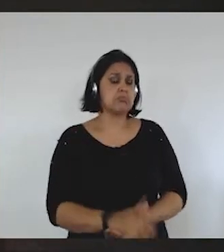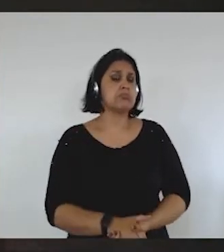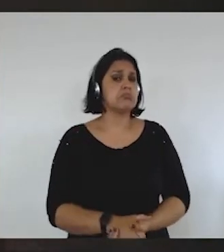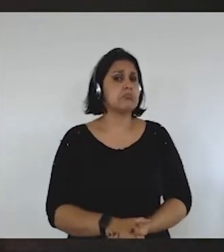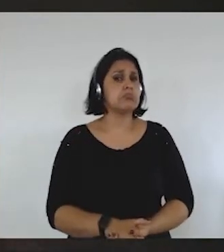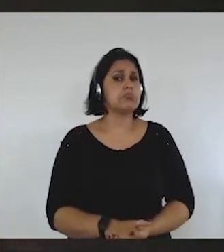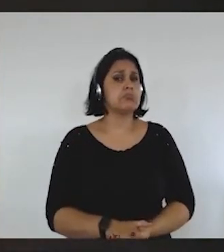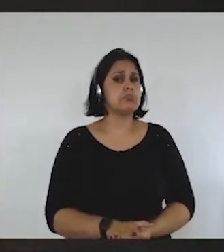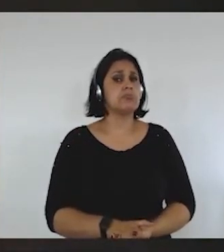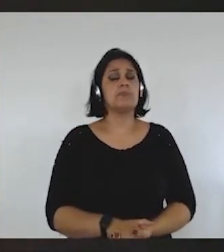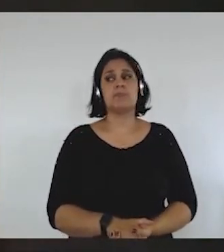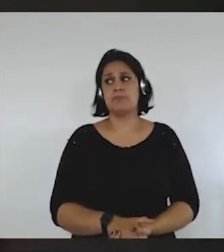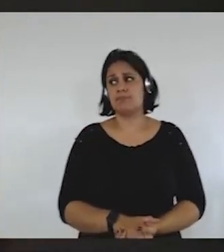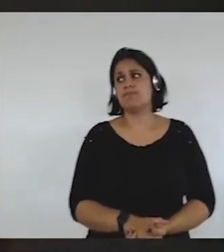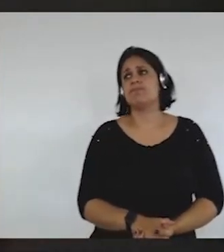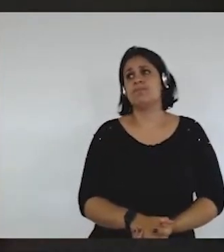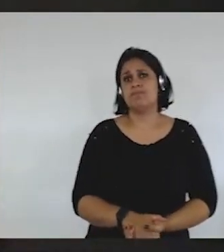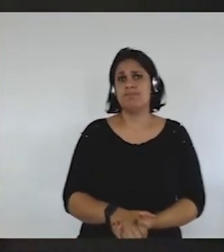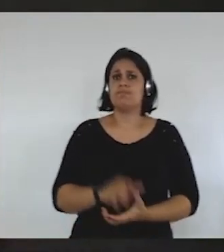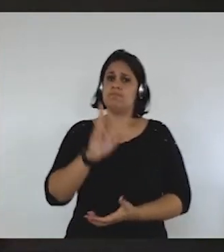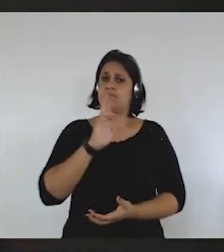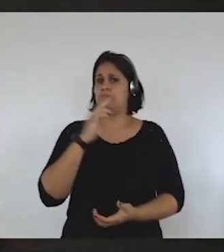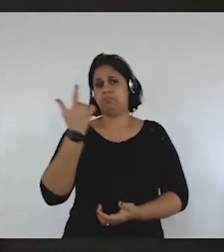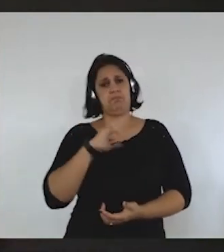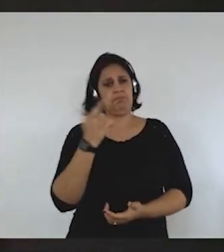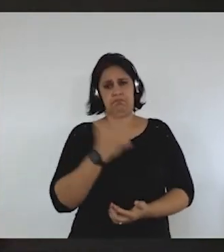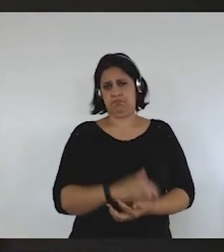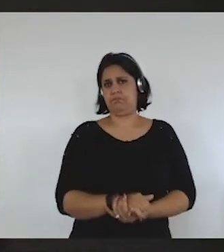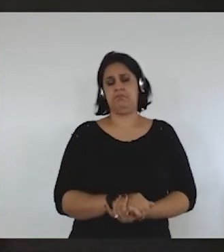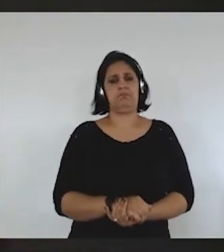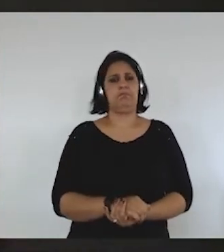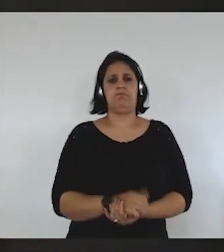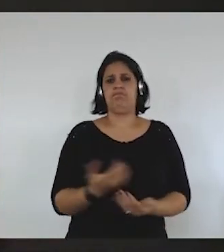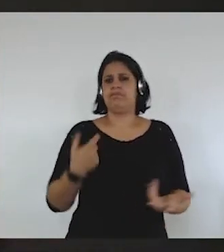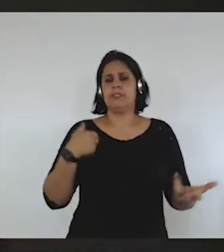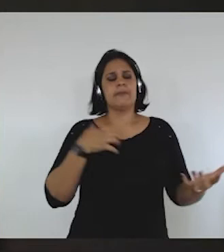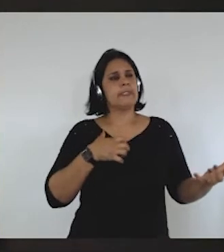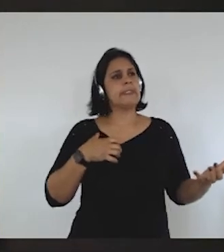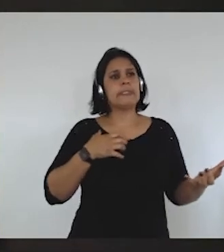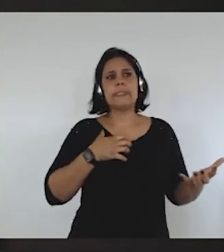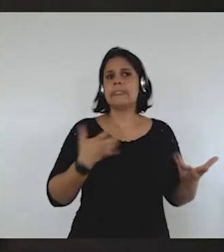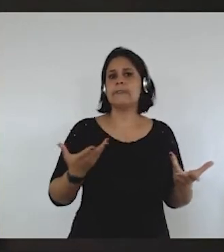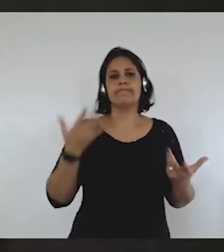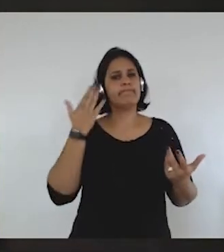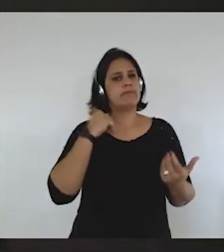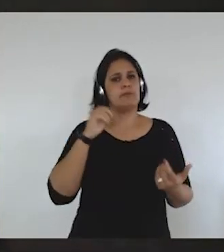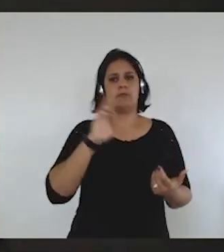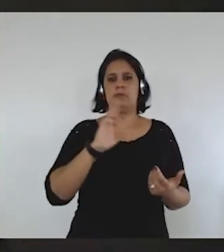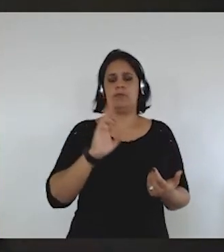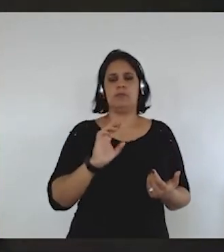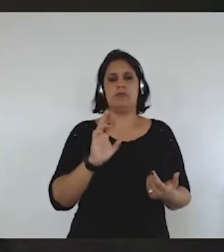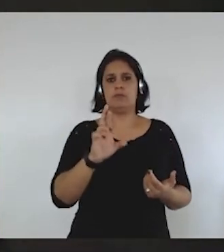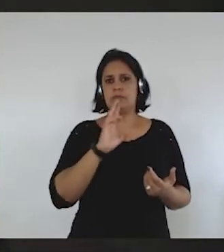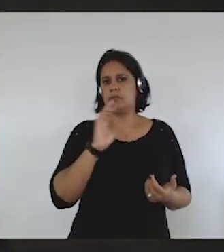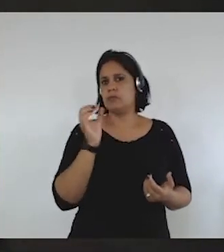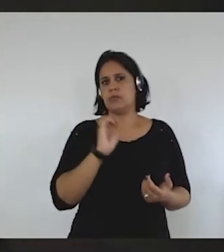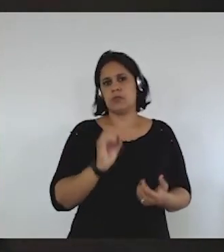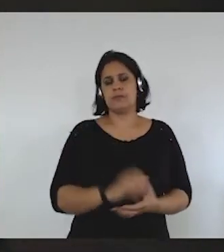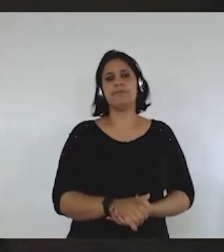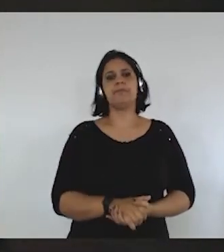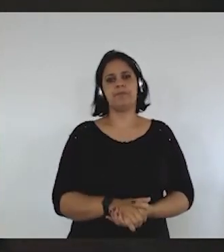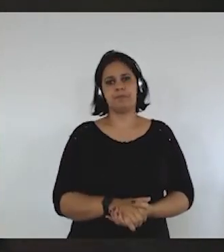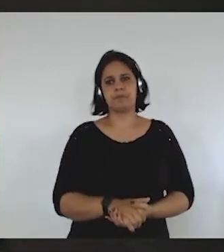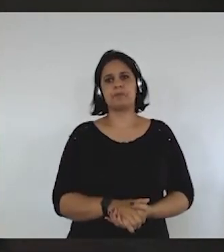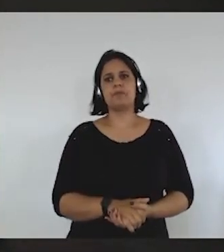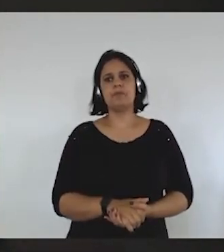Essa é uma pergunta que fica, é uma inquietação que fica, mas, enfim, para a